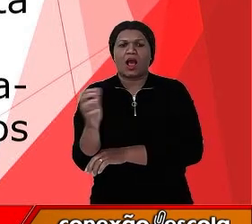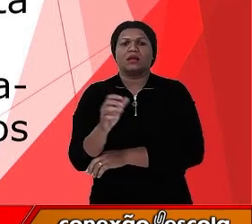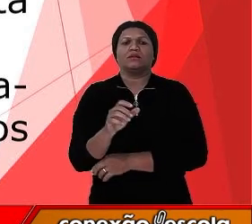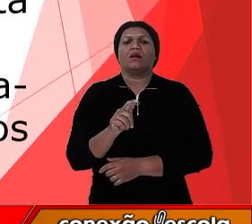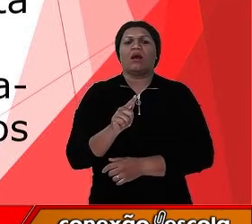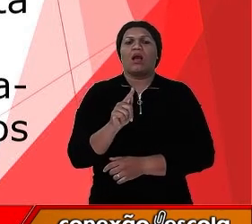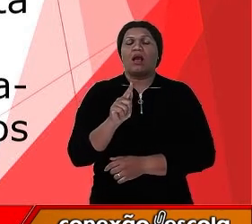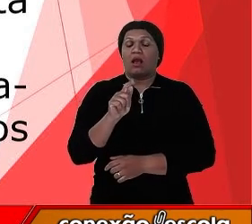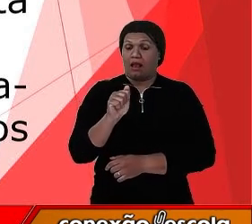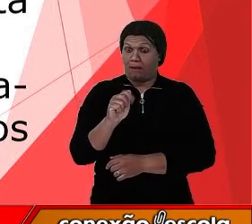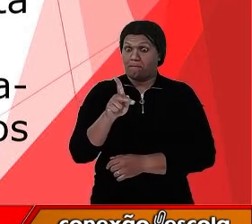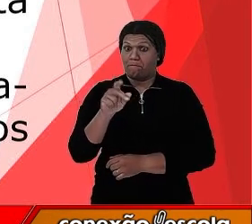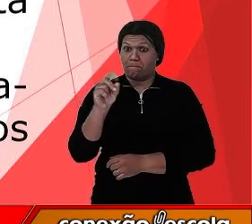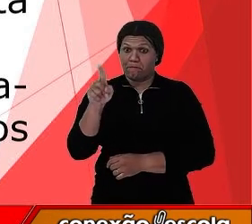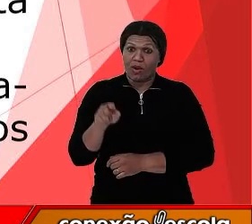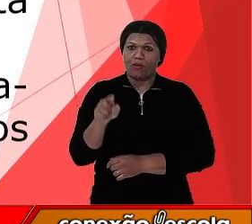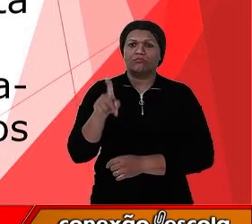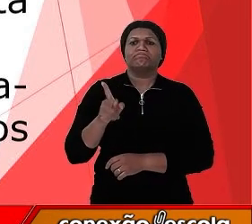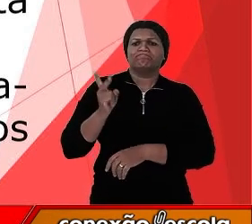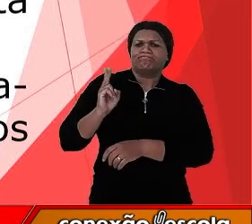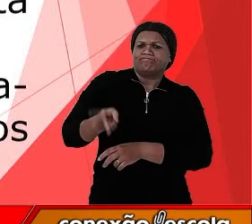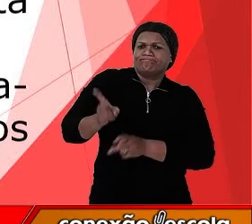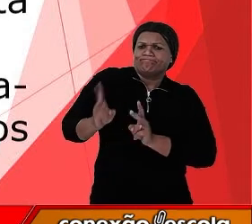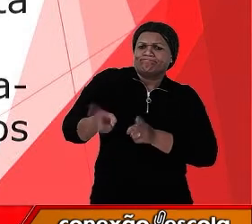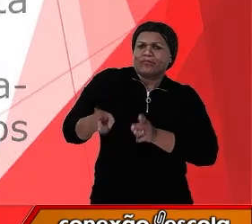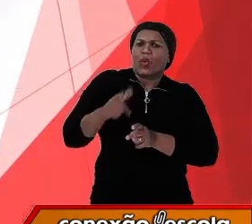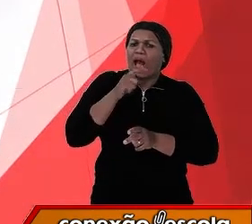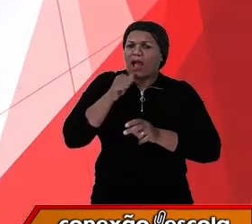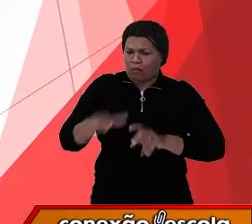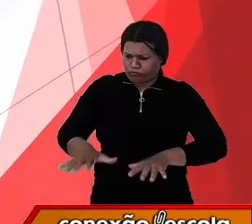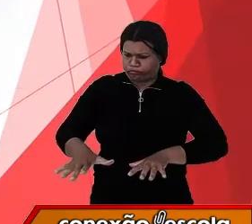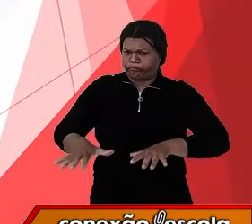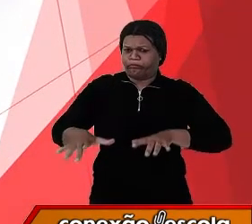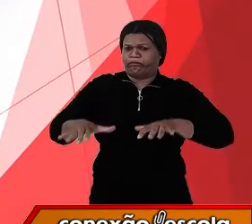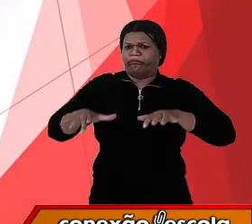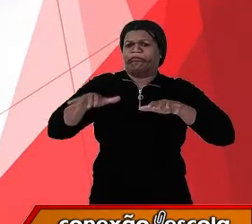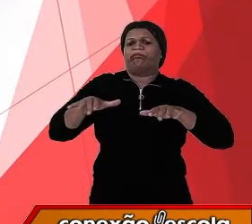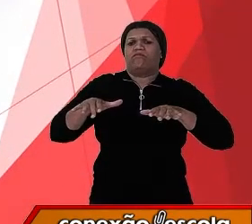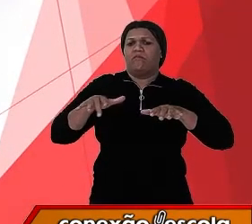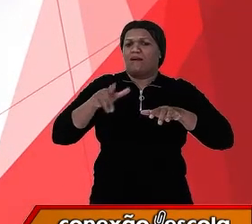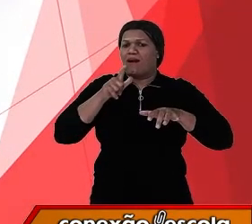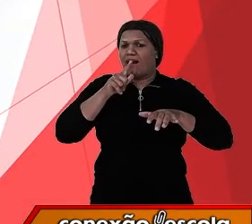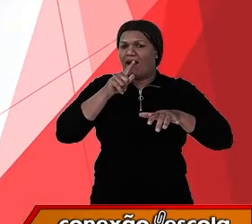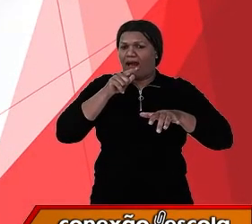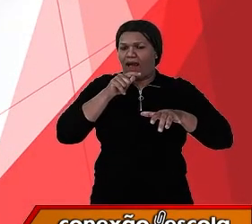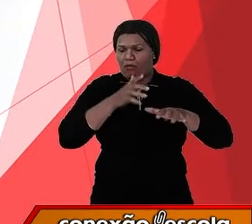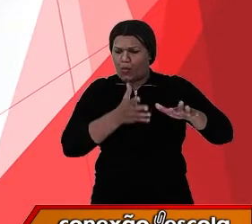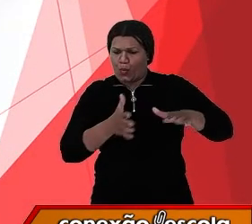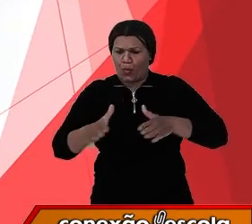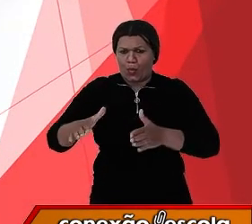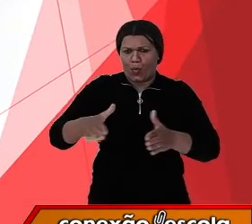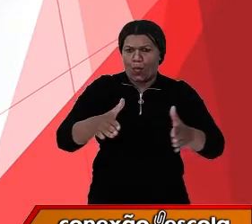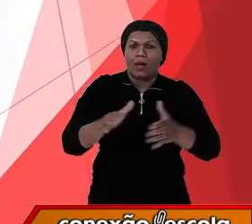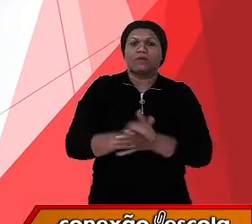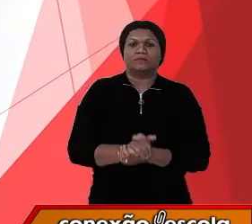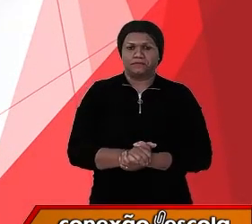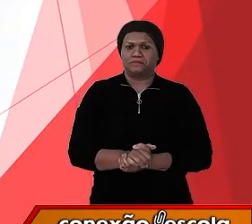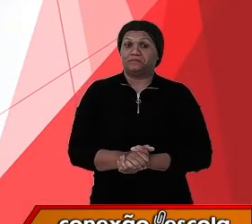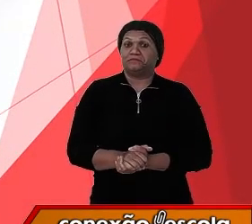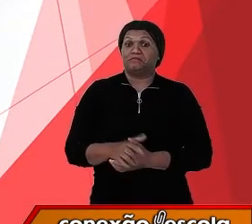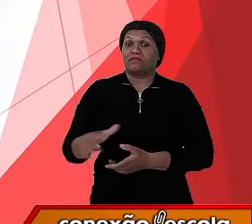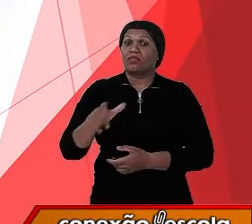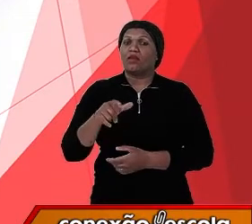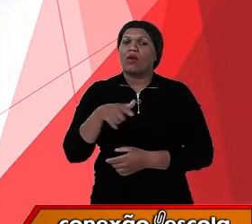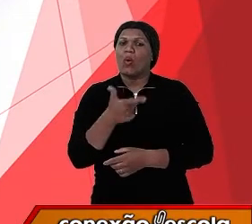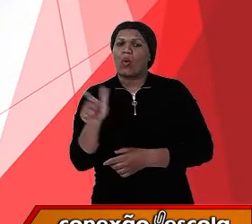são aquelas que permanecem inundadas ao longo do ano inteiro as matas de Várzea São aquelas que são